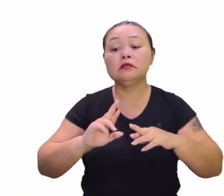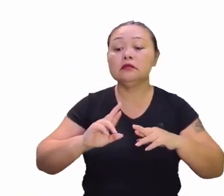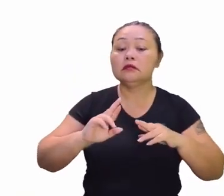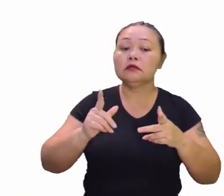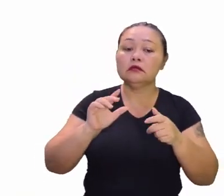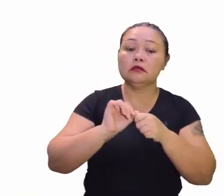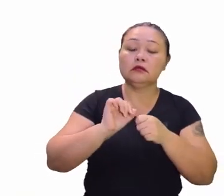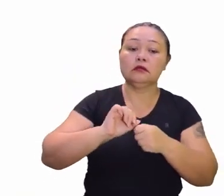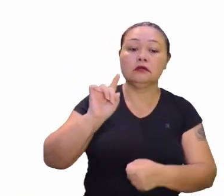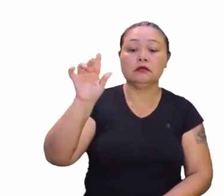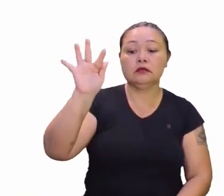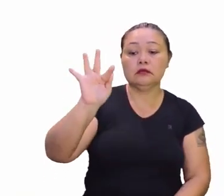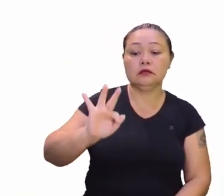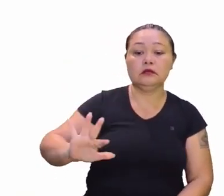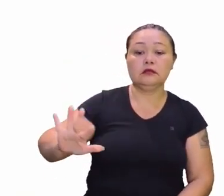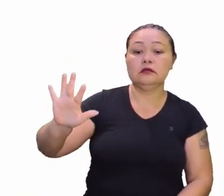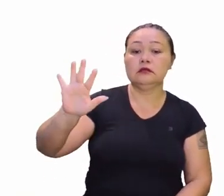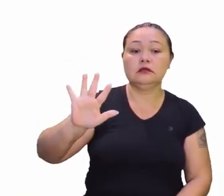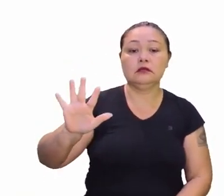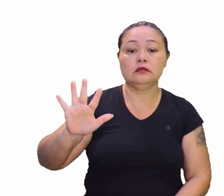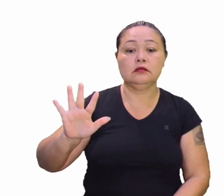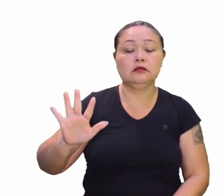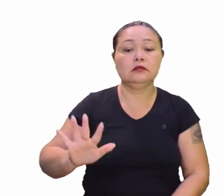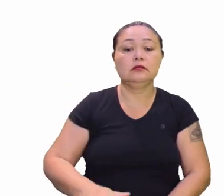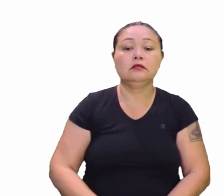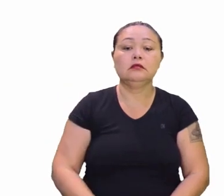Rondônia. Integral, coloca aí, federal